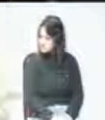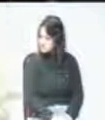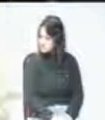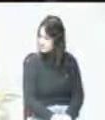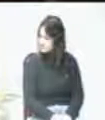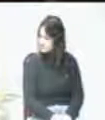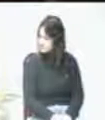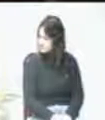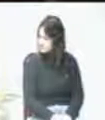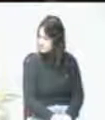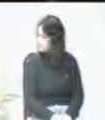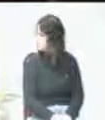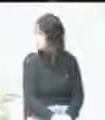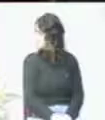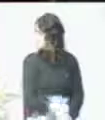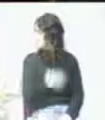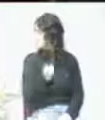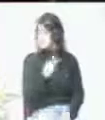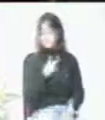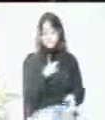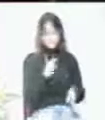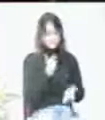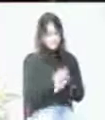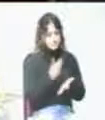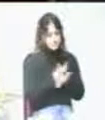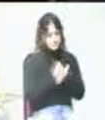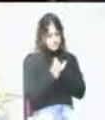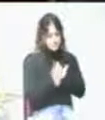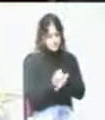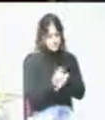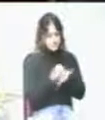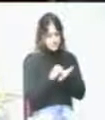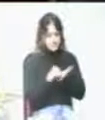personificando a Secretaria da Amped Sul.